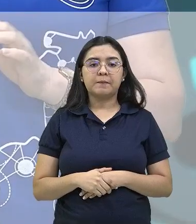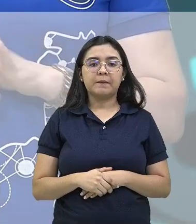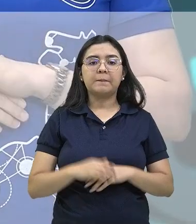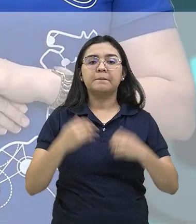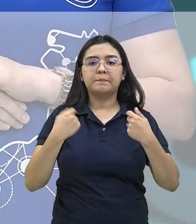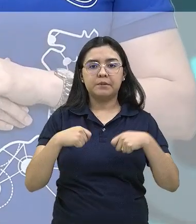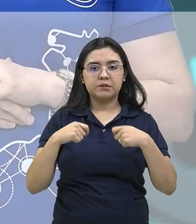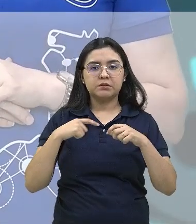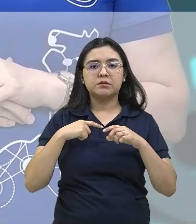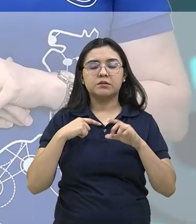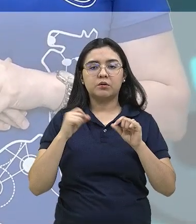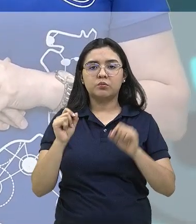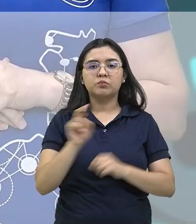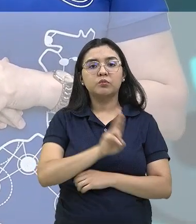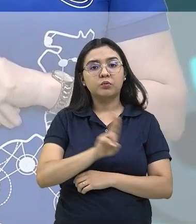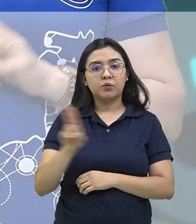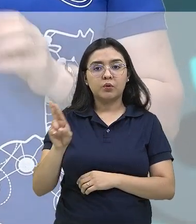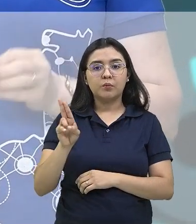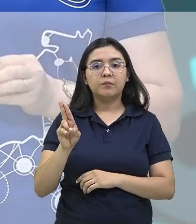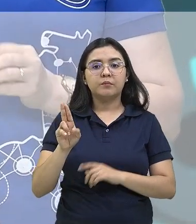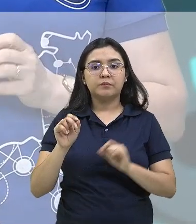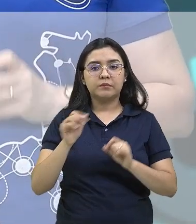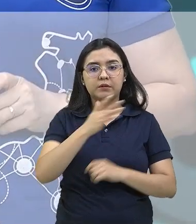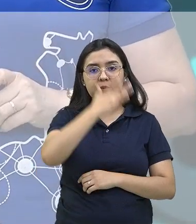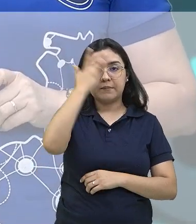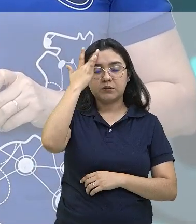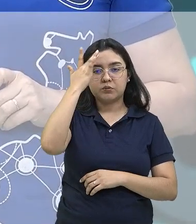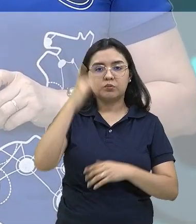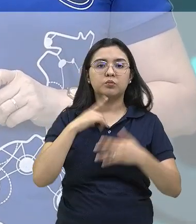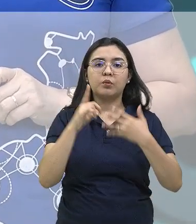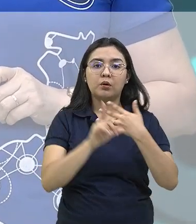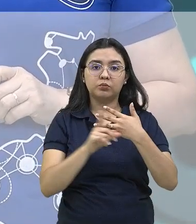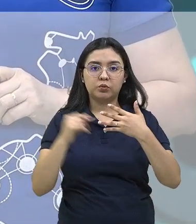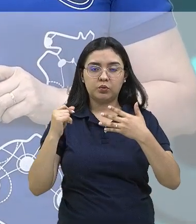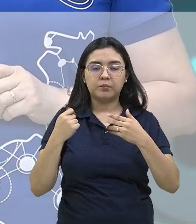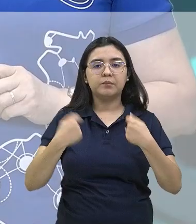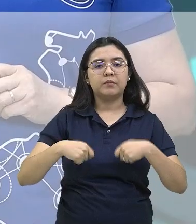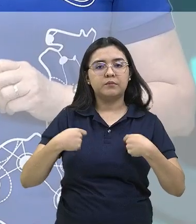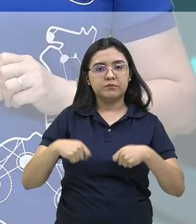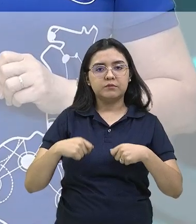que colocar o nome da pessoa que escreveu, do autor,